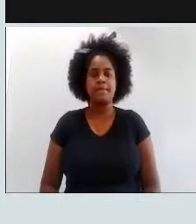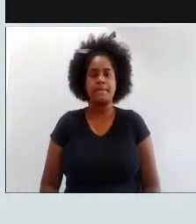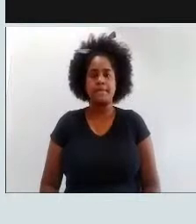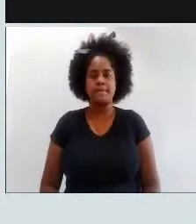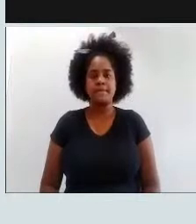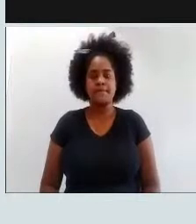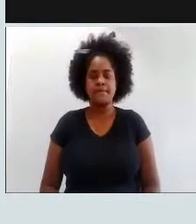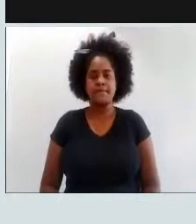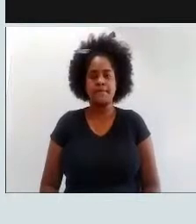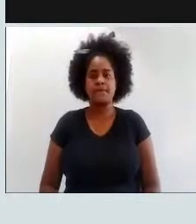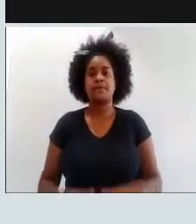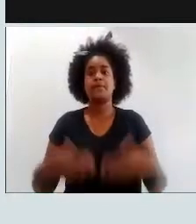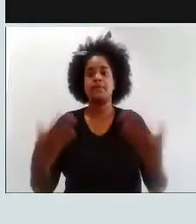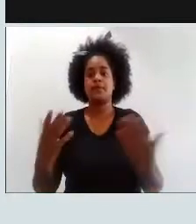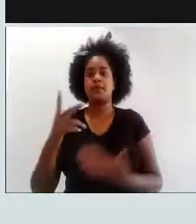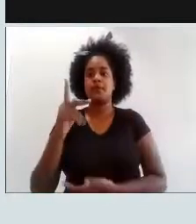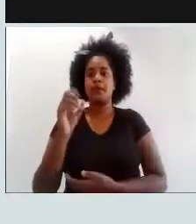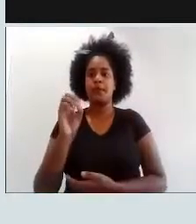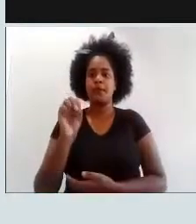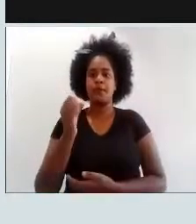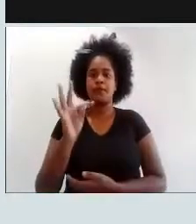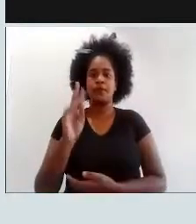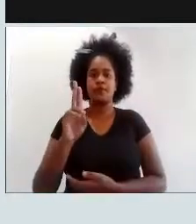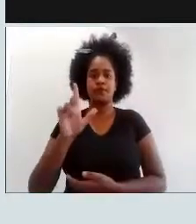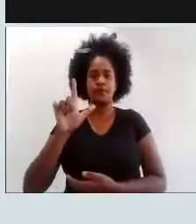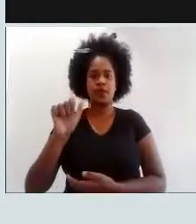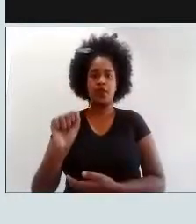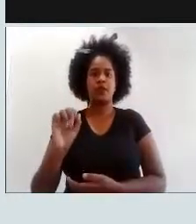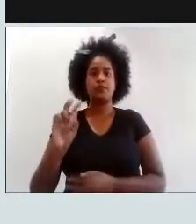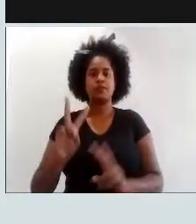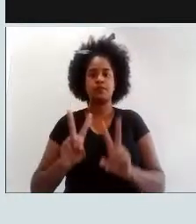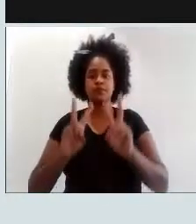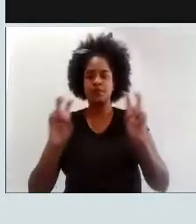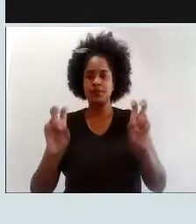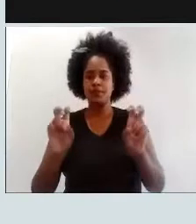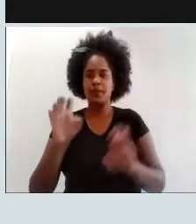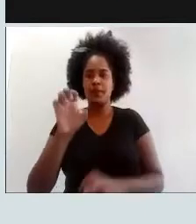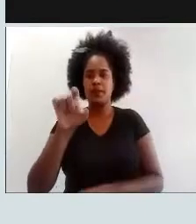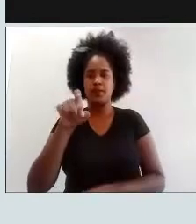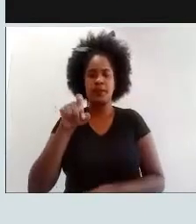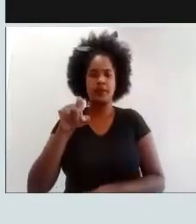O postulado da existência.